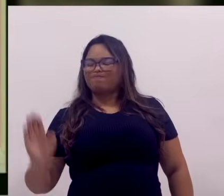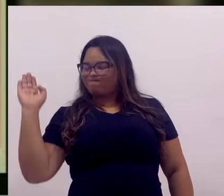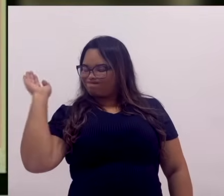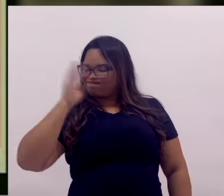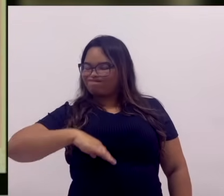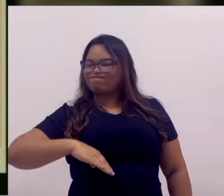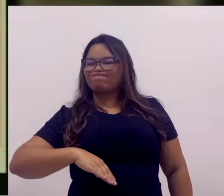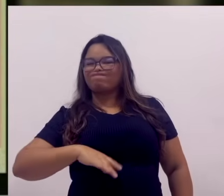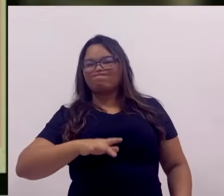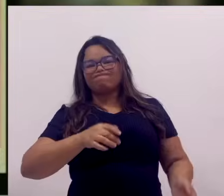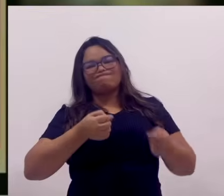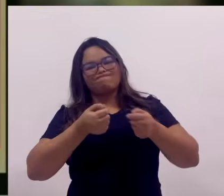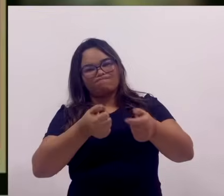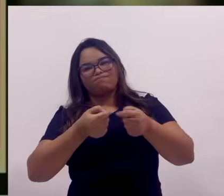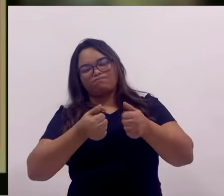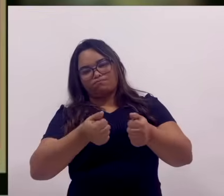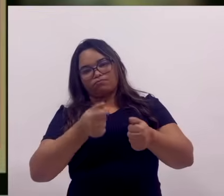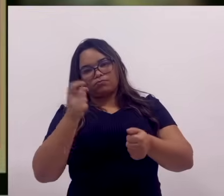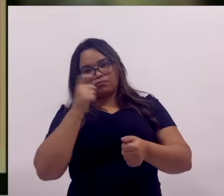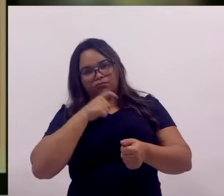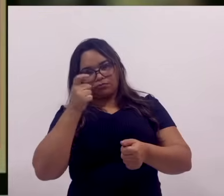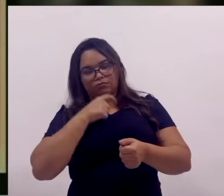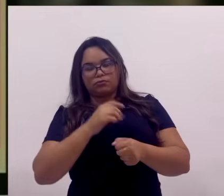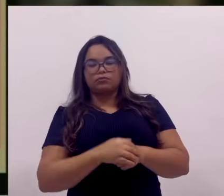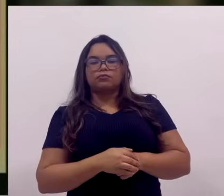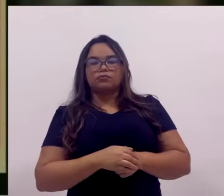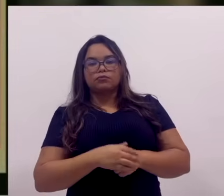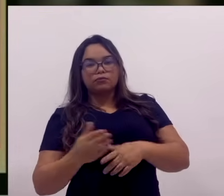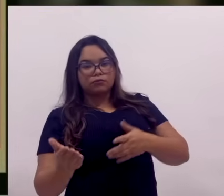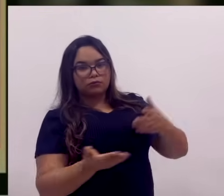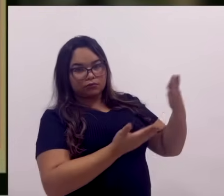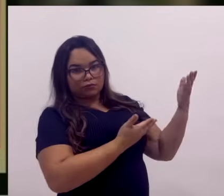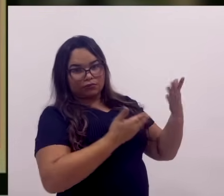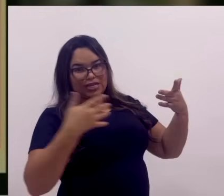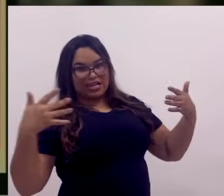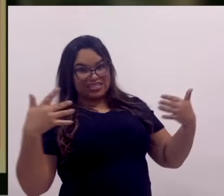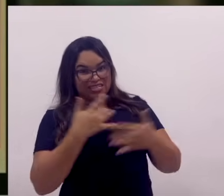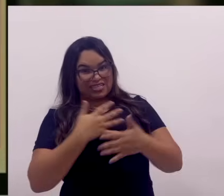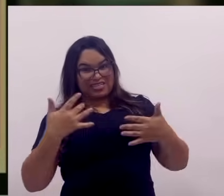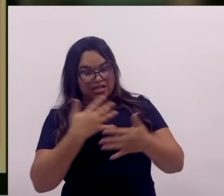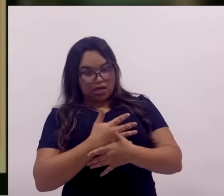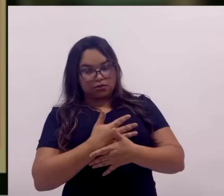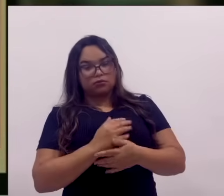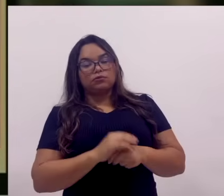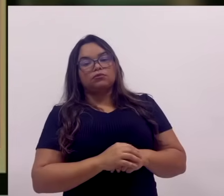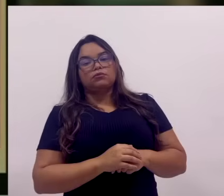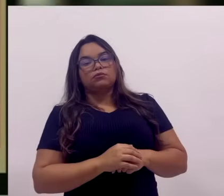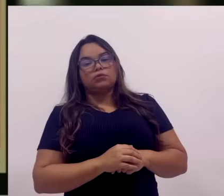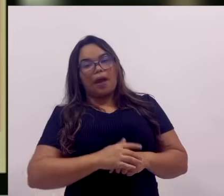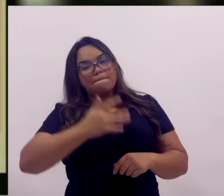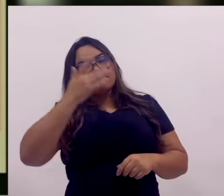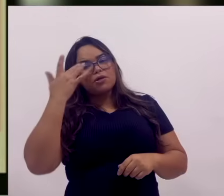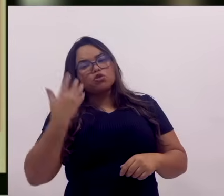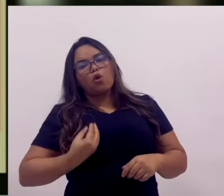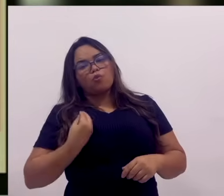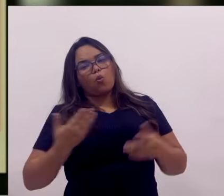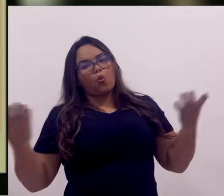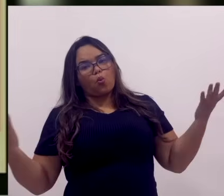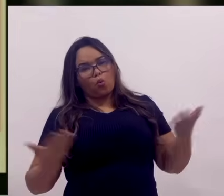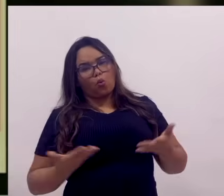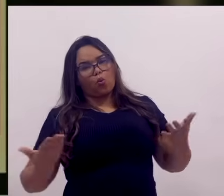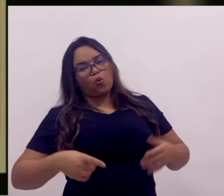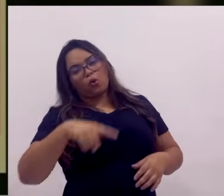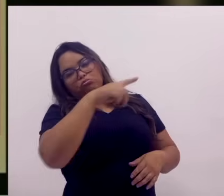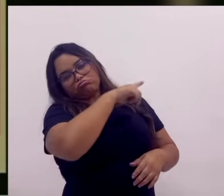Aqui está a grande cidade. Estas são as pessoas que vivem ali hoje. O mercado, ainda